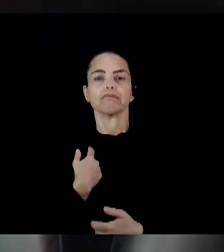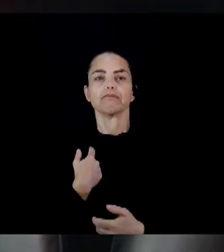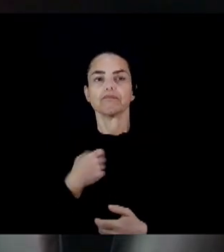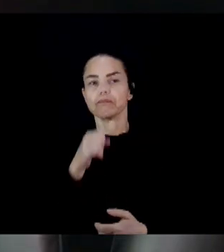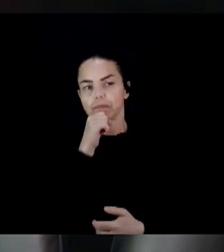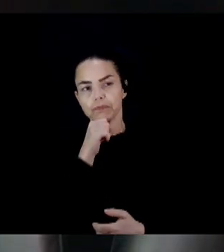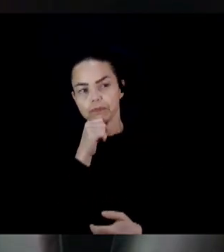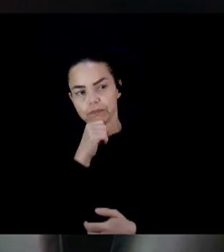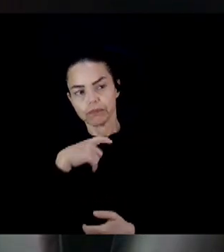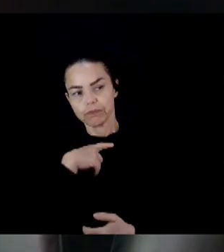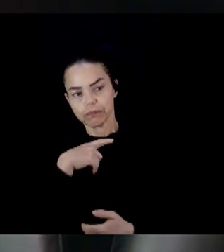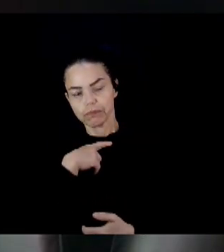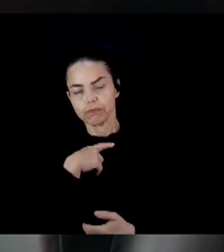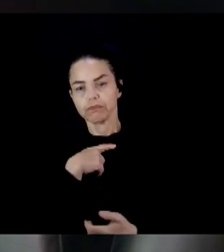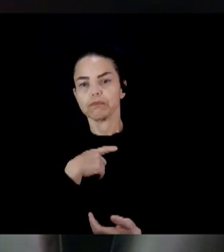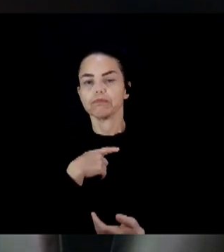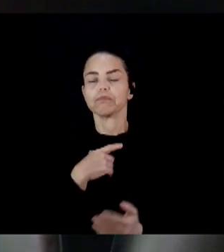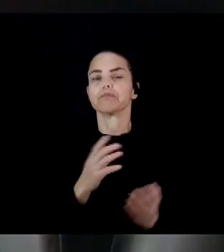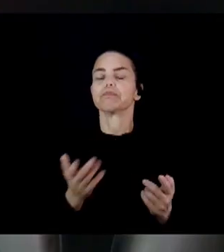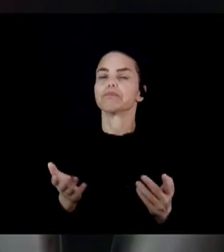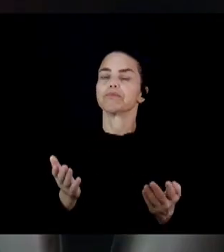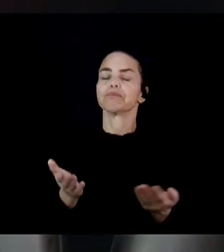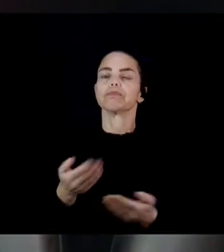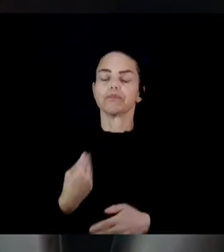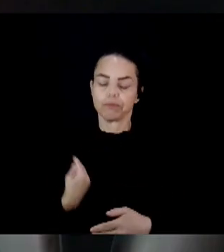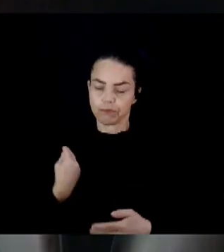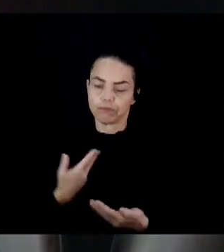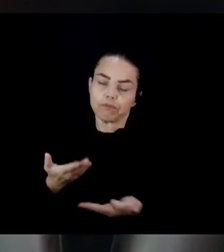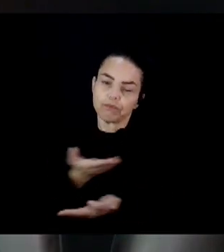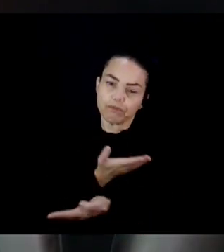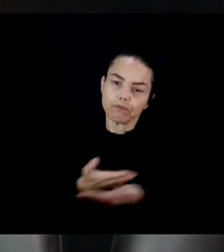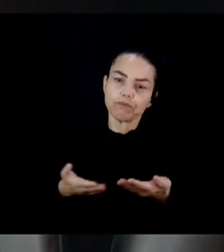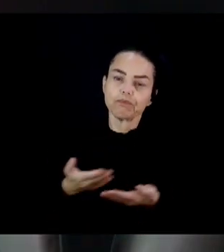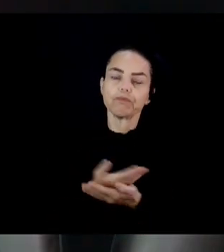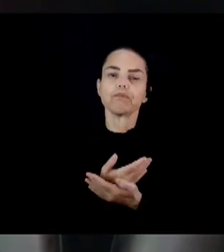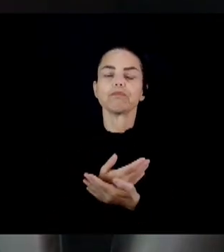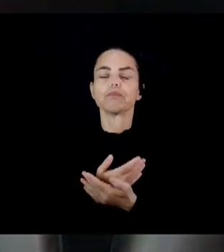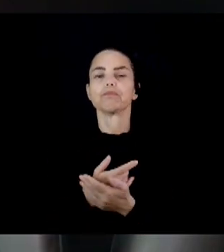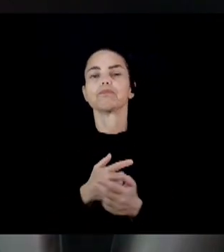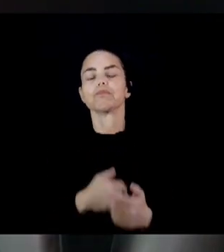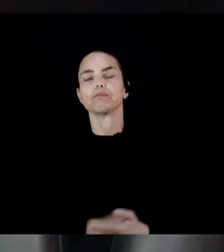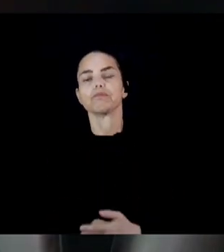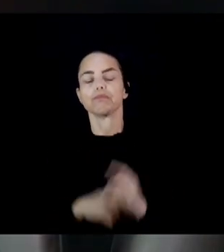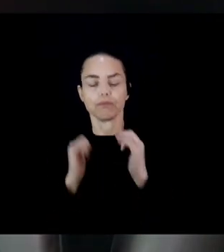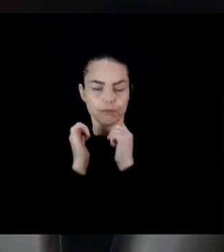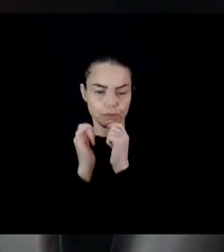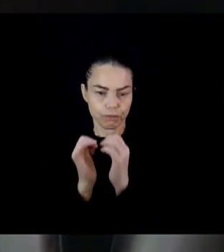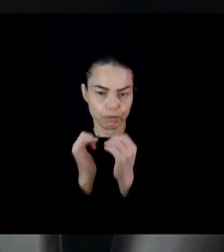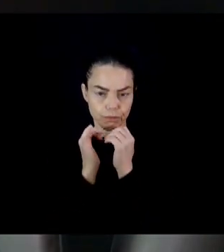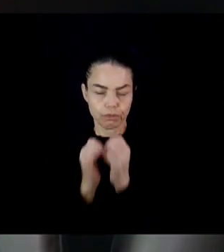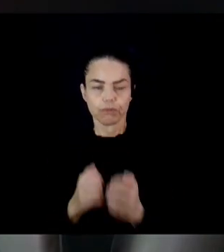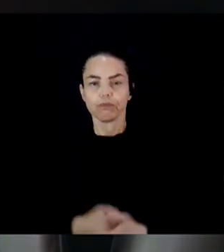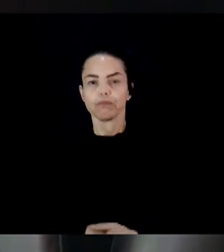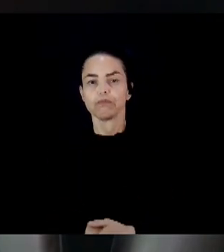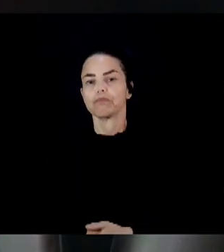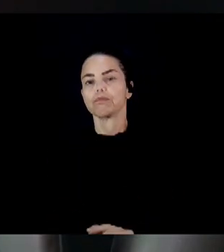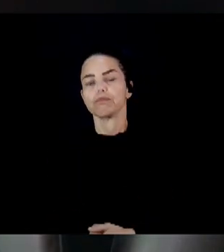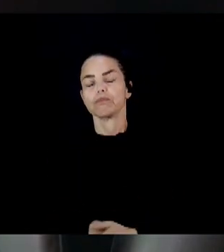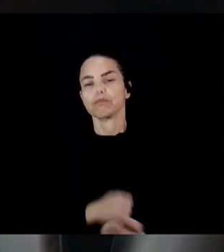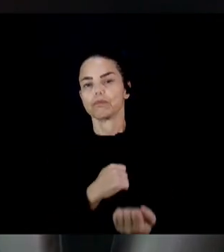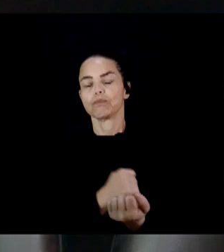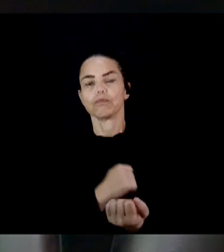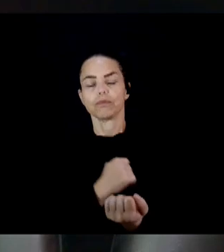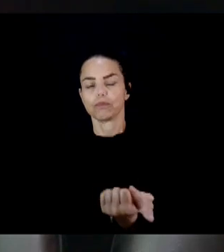a interação social, ter outros estímulos cognitivos, para ele não ficar preso só